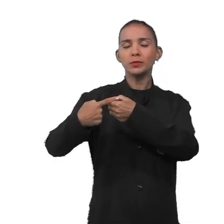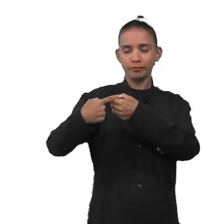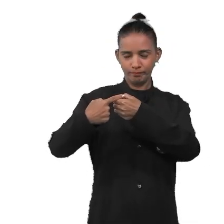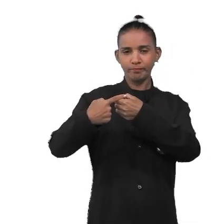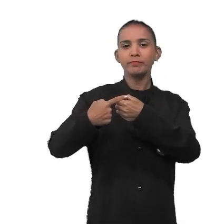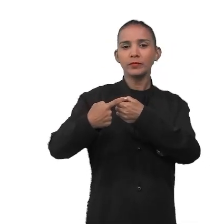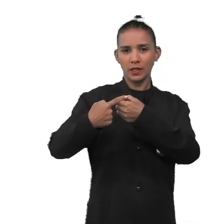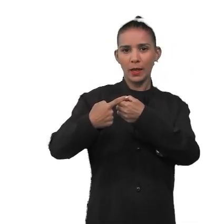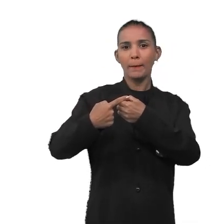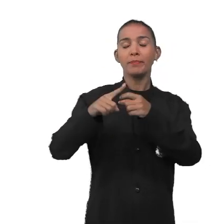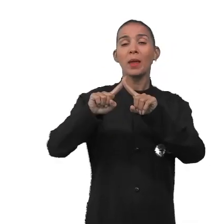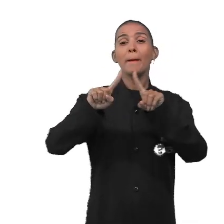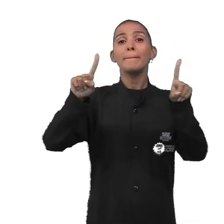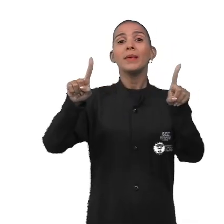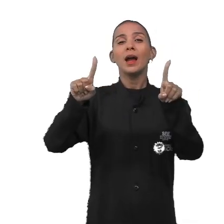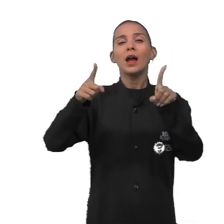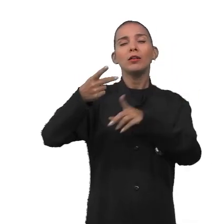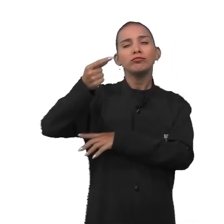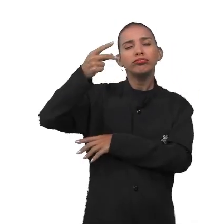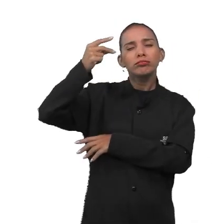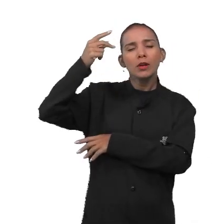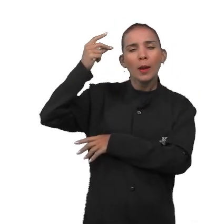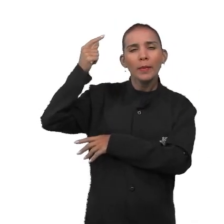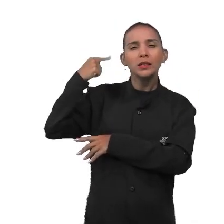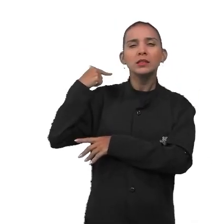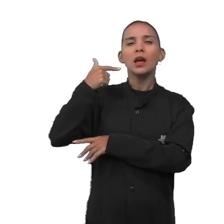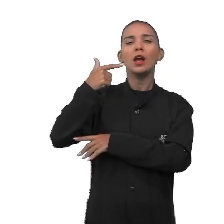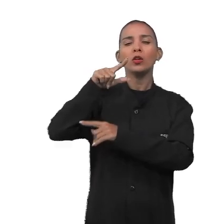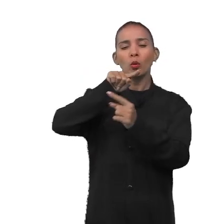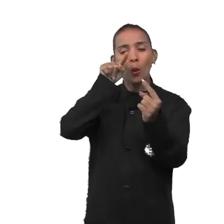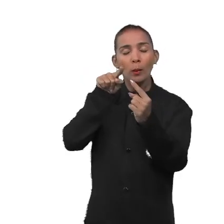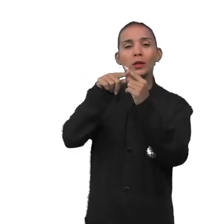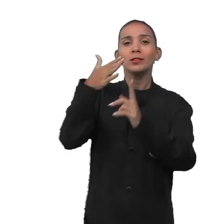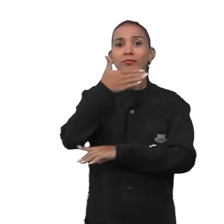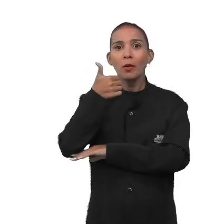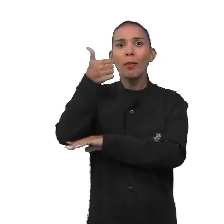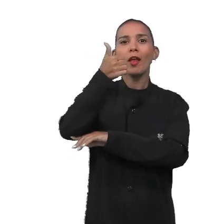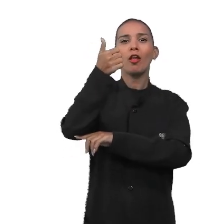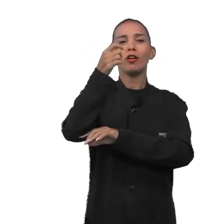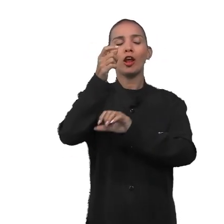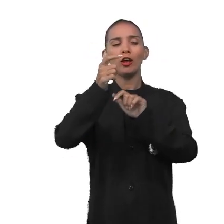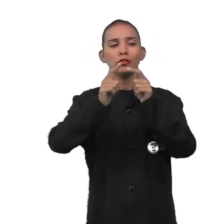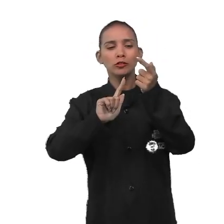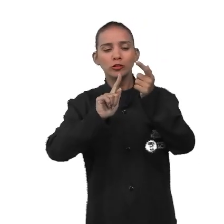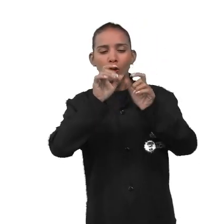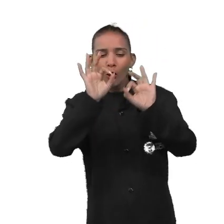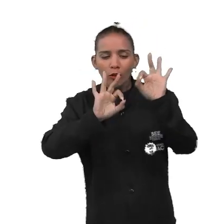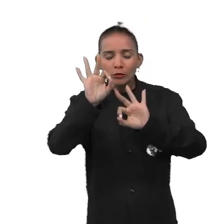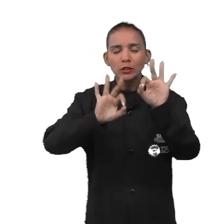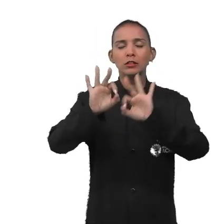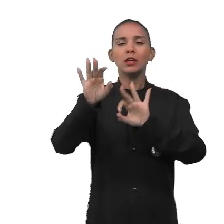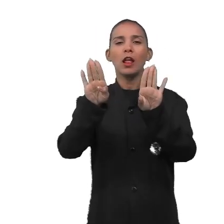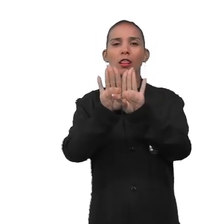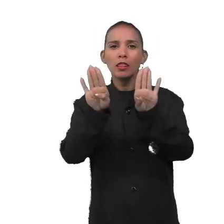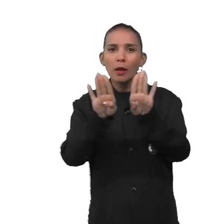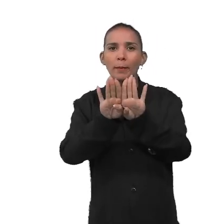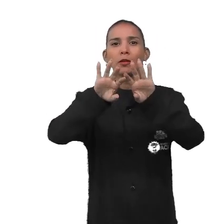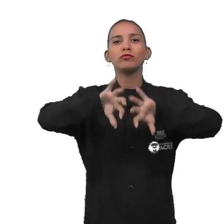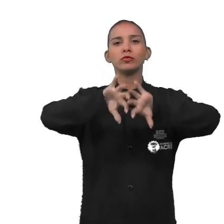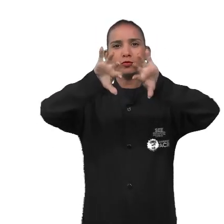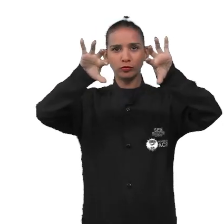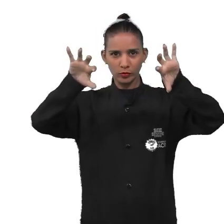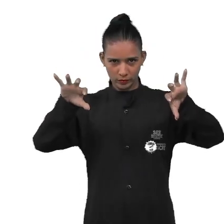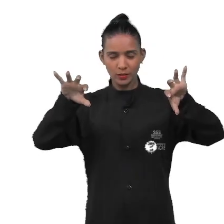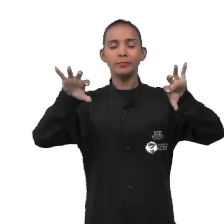uma melhor gestão administrativa, divide-se em 2 mesorregiões. Quais são